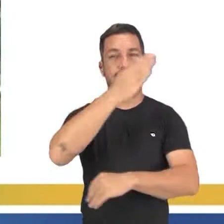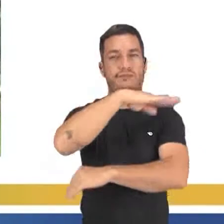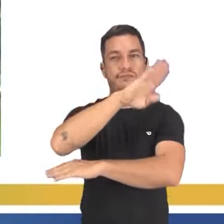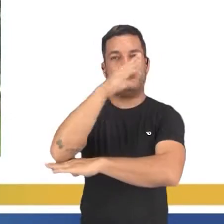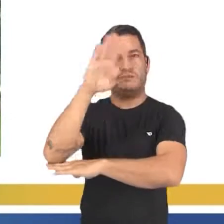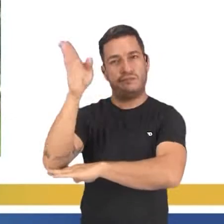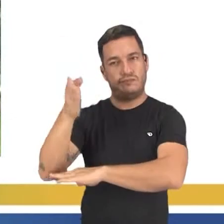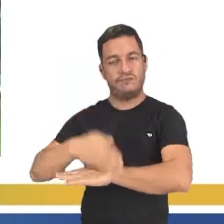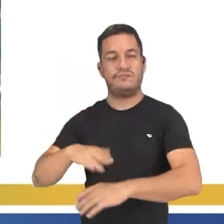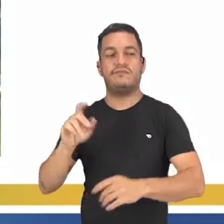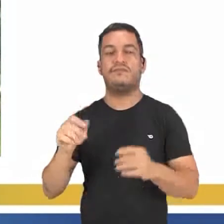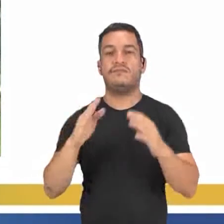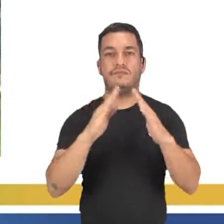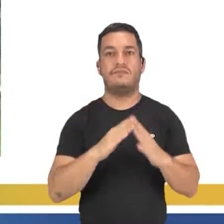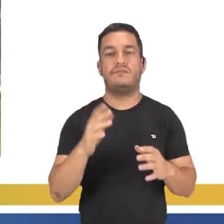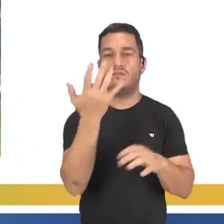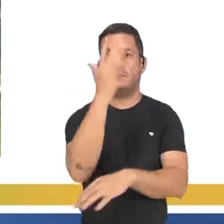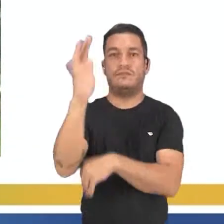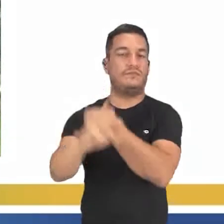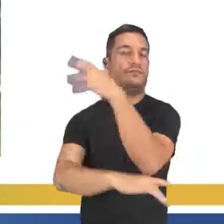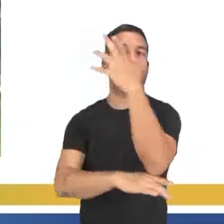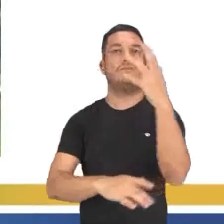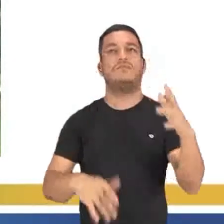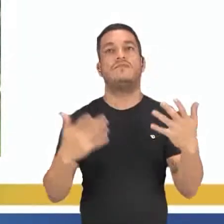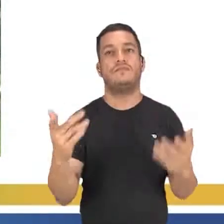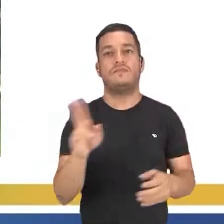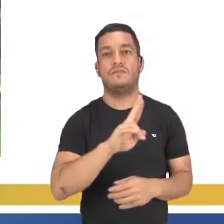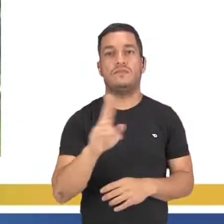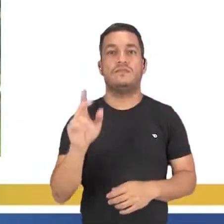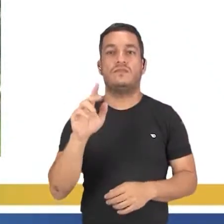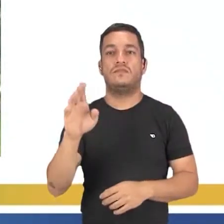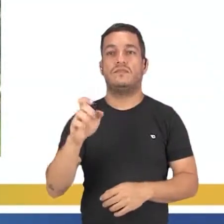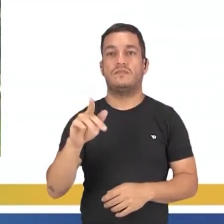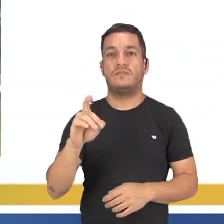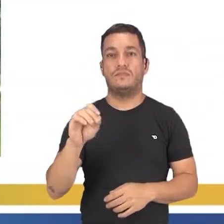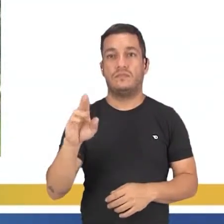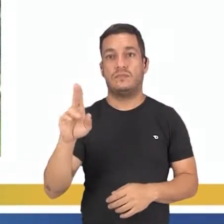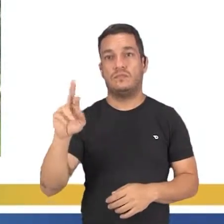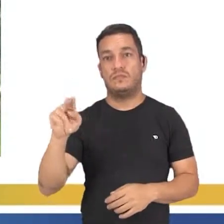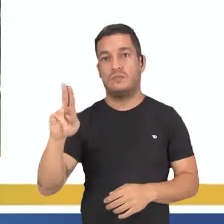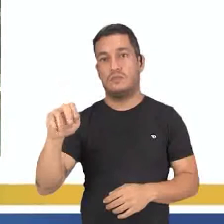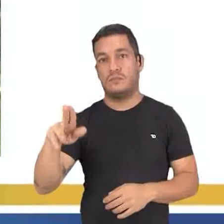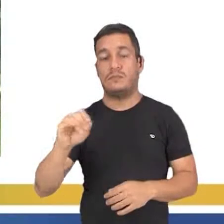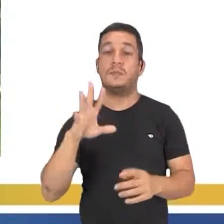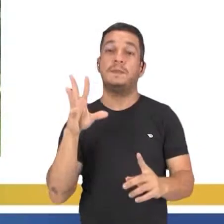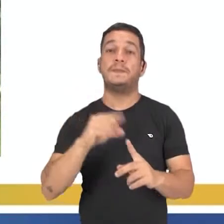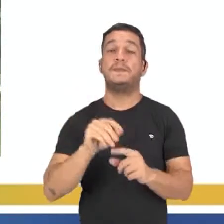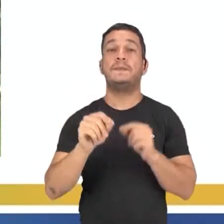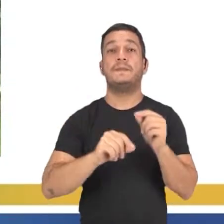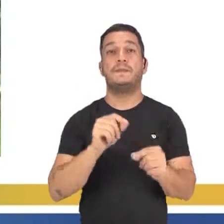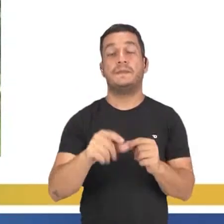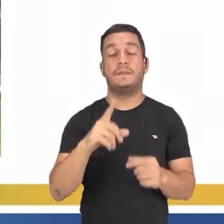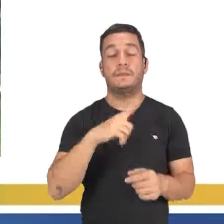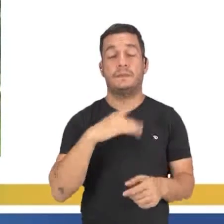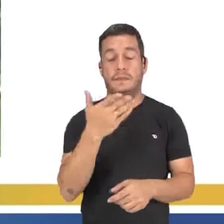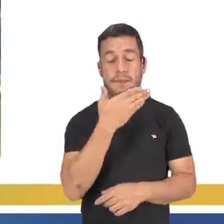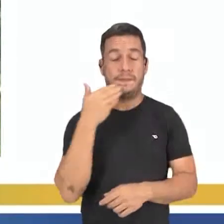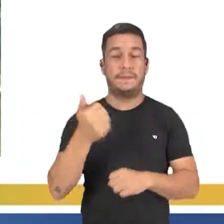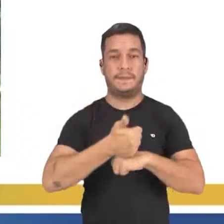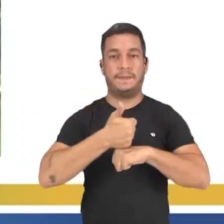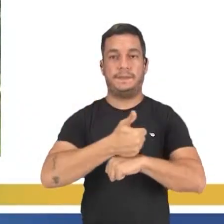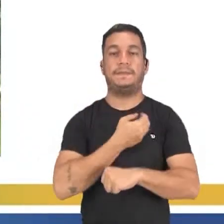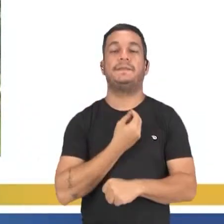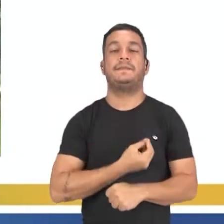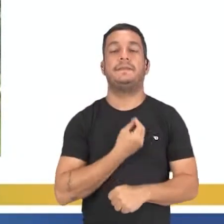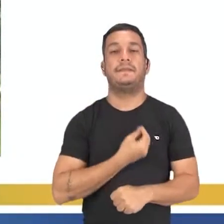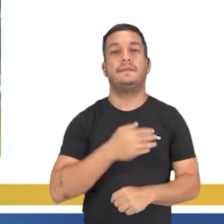montanhosas, morar em regiões florestais. Então esse é o chamado êxodo urbano. E com o objetivo de sair, ter uma melhor qualidade de